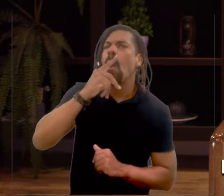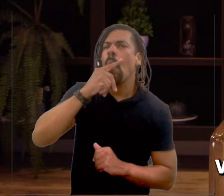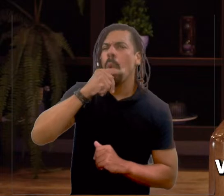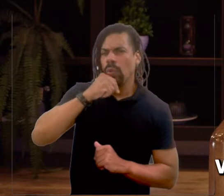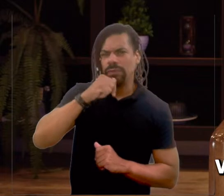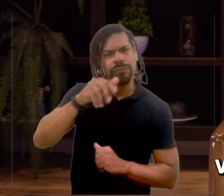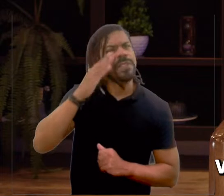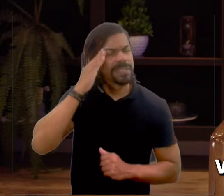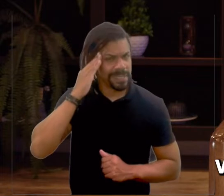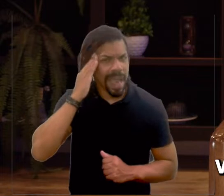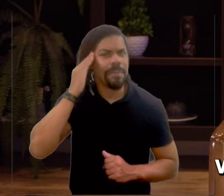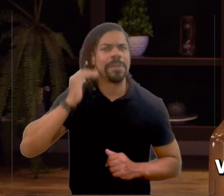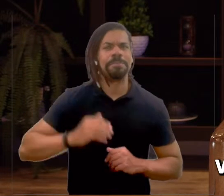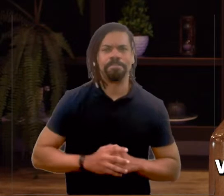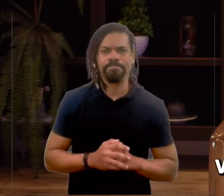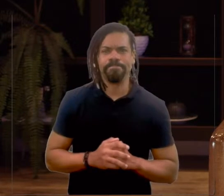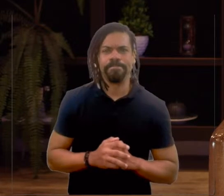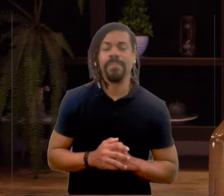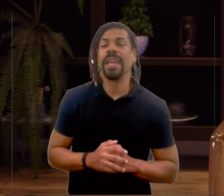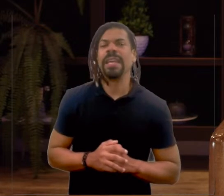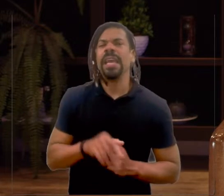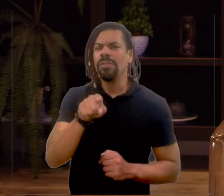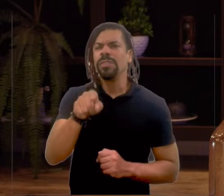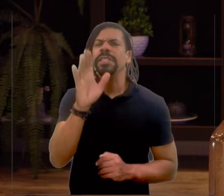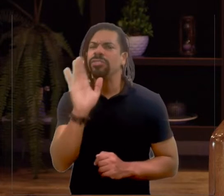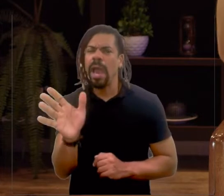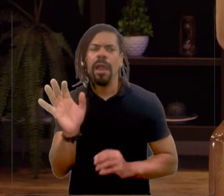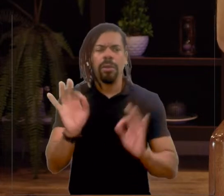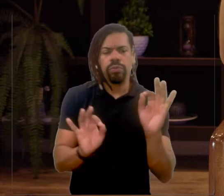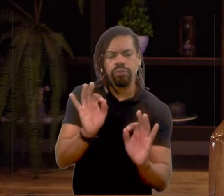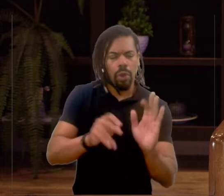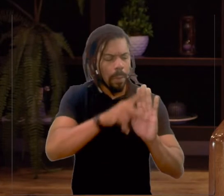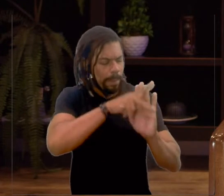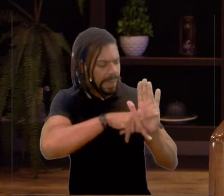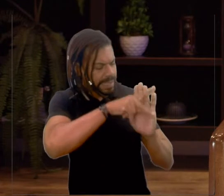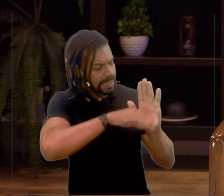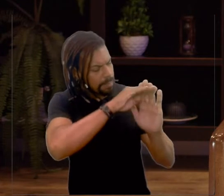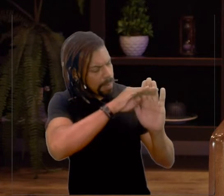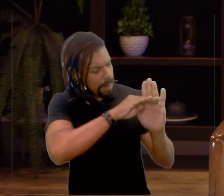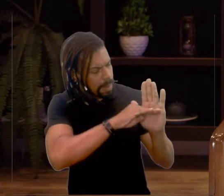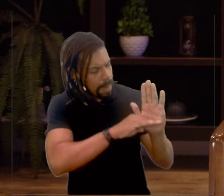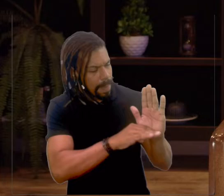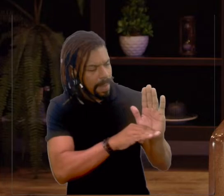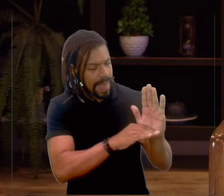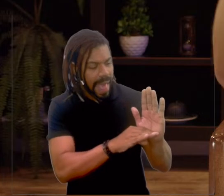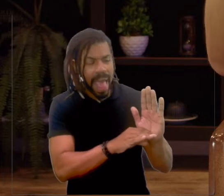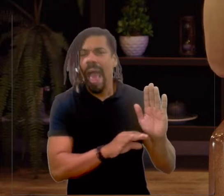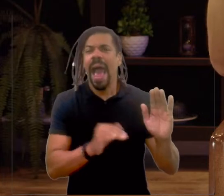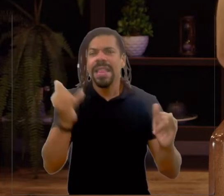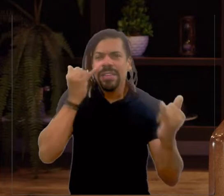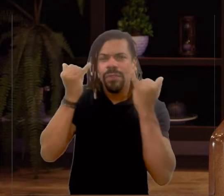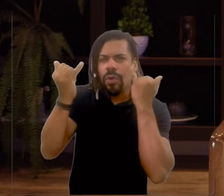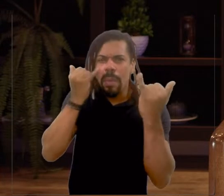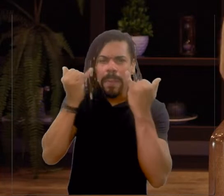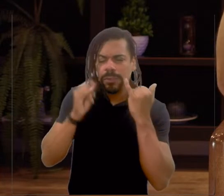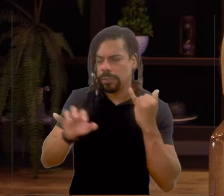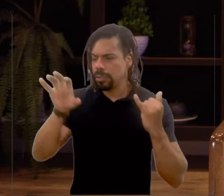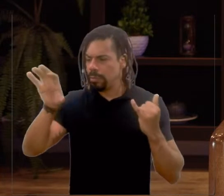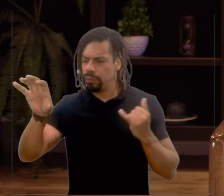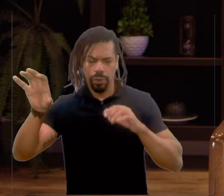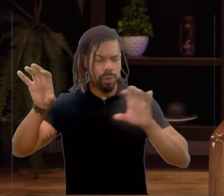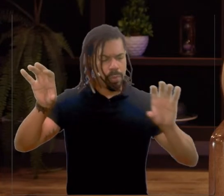de longo prazo você também sabe disso não sabe então uma vez que você fez esse planejamento agora você vai casar